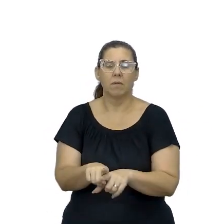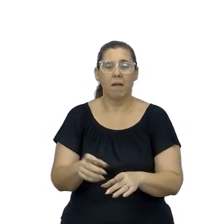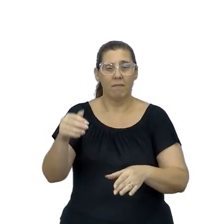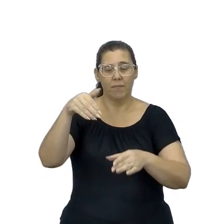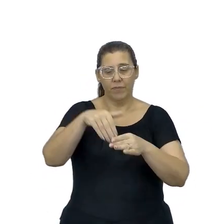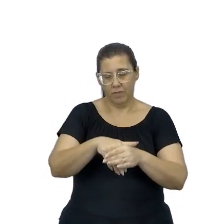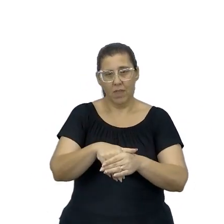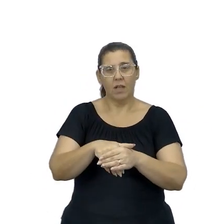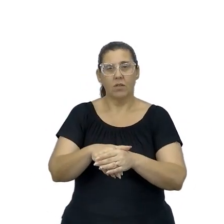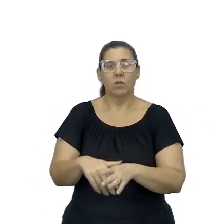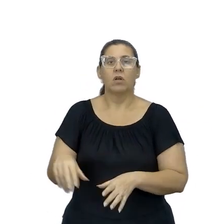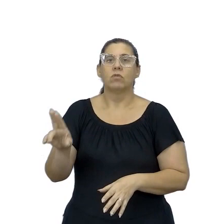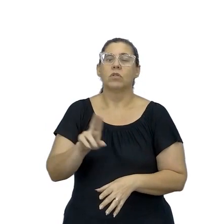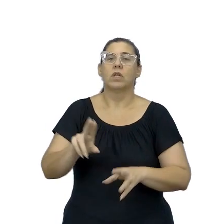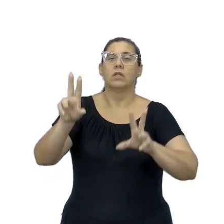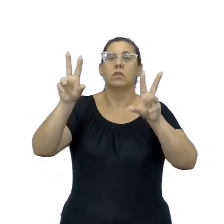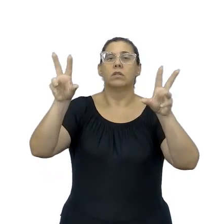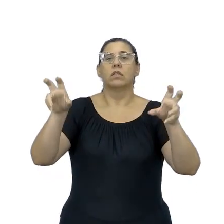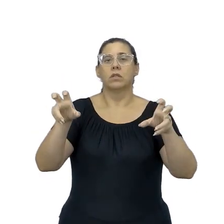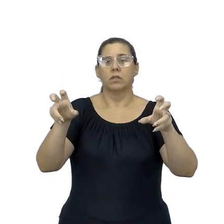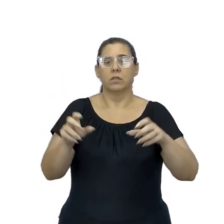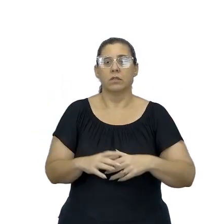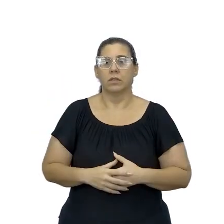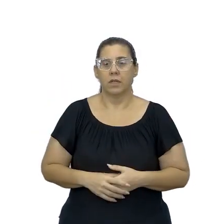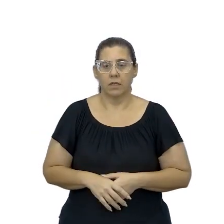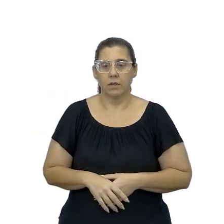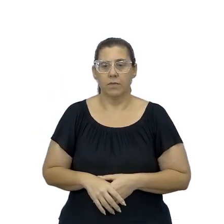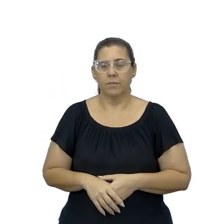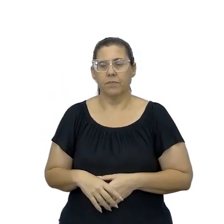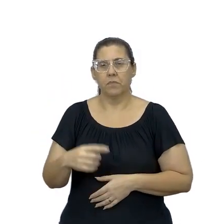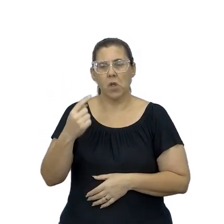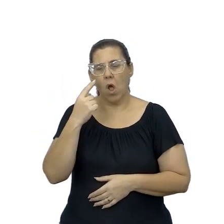da unidade temática de Terra e Universo.